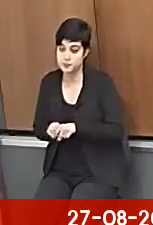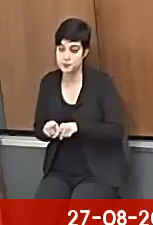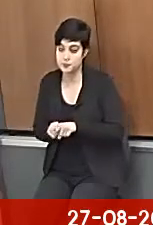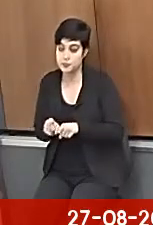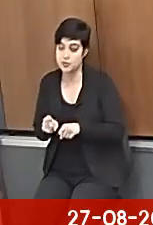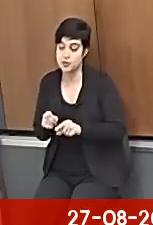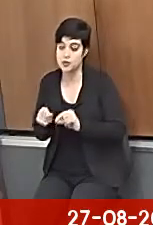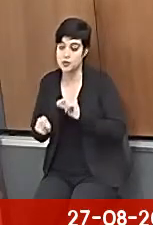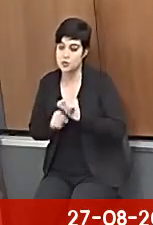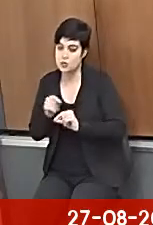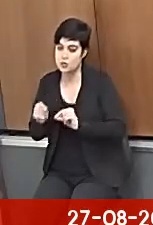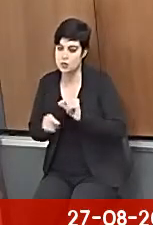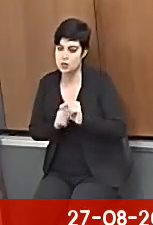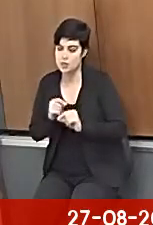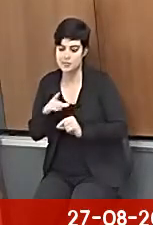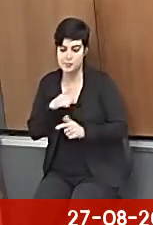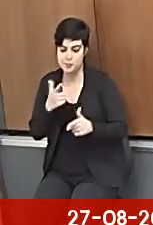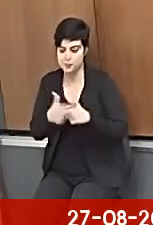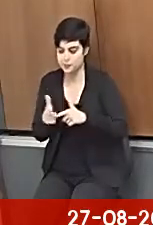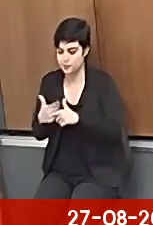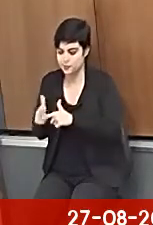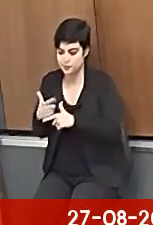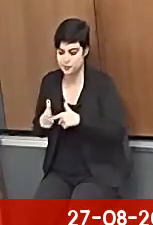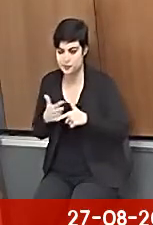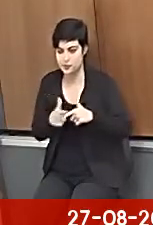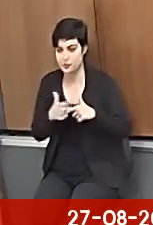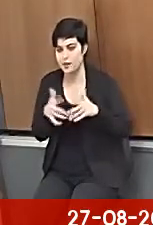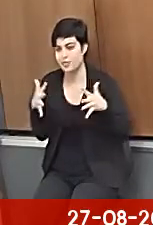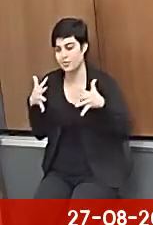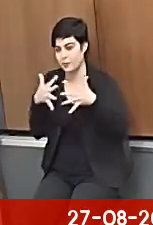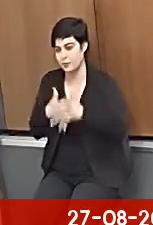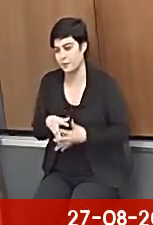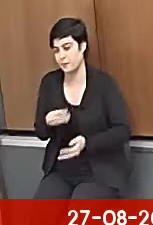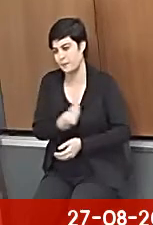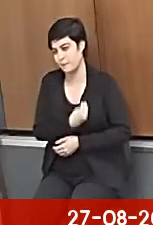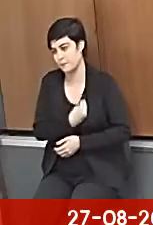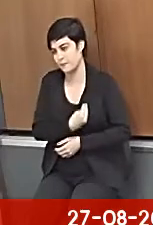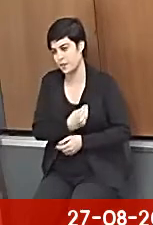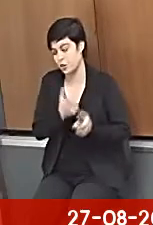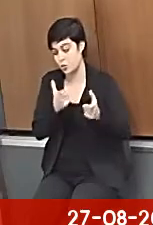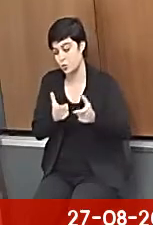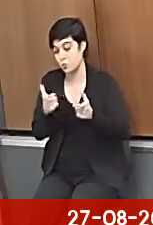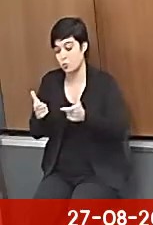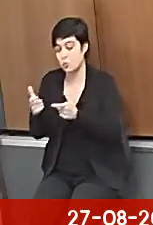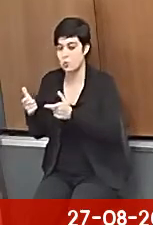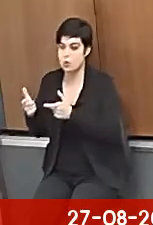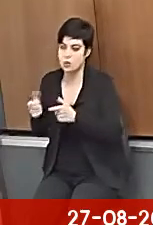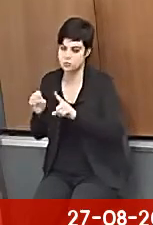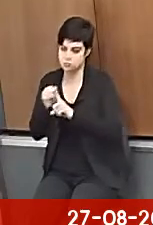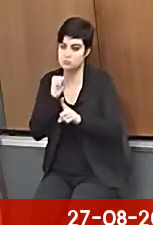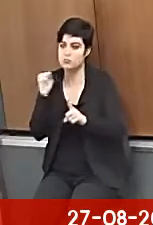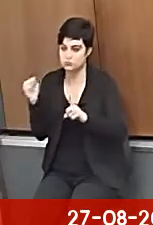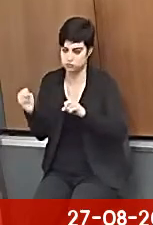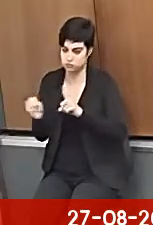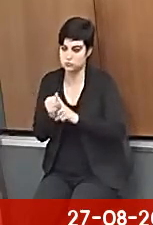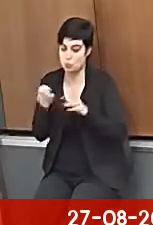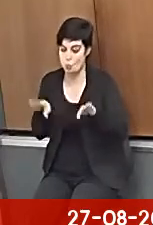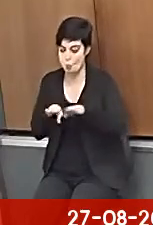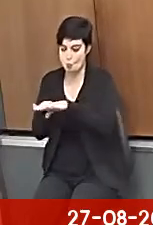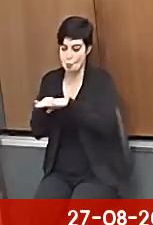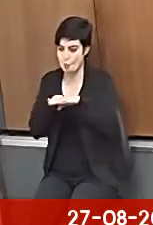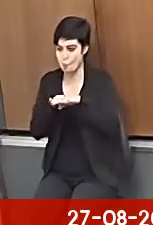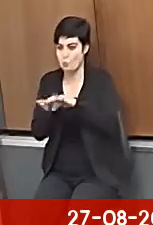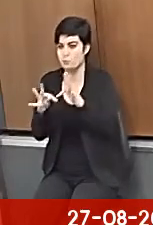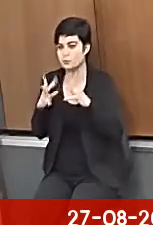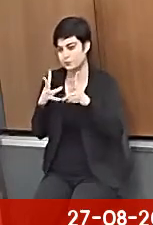interação com um ou mais barreiras podem obstruir sua participação plena e efetiva na sociedade em igualdade de condições